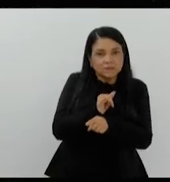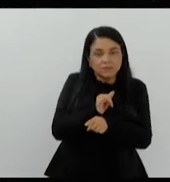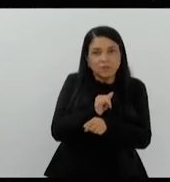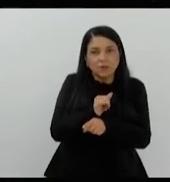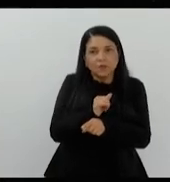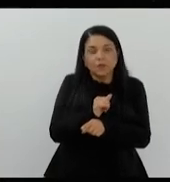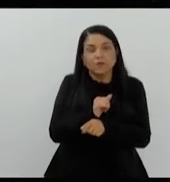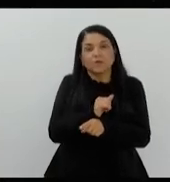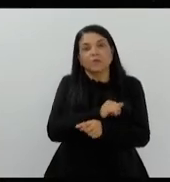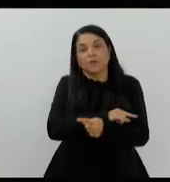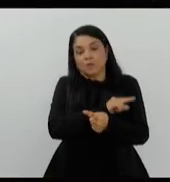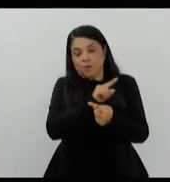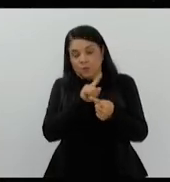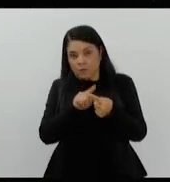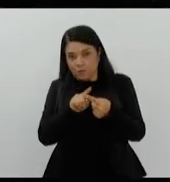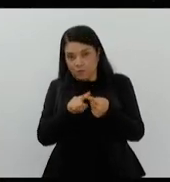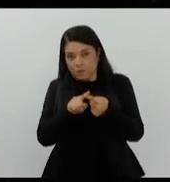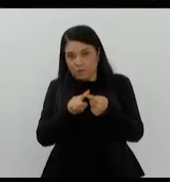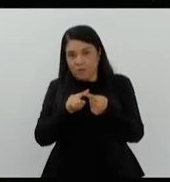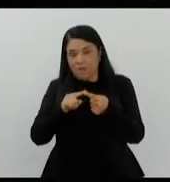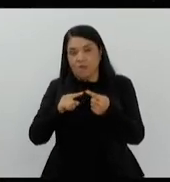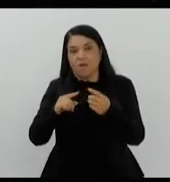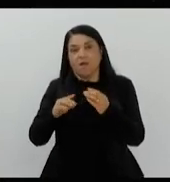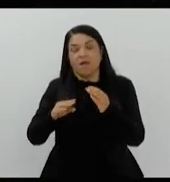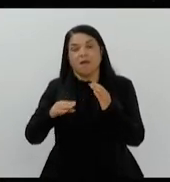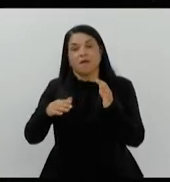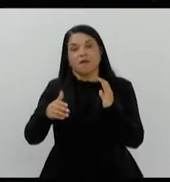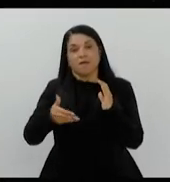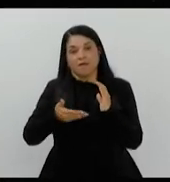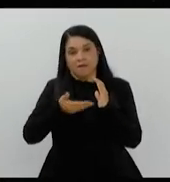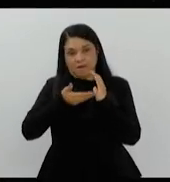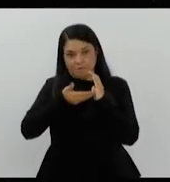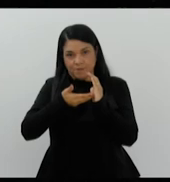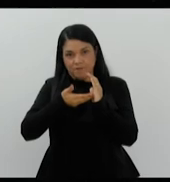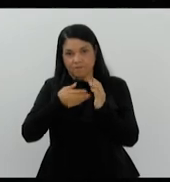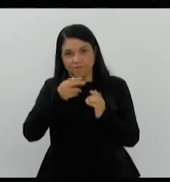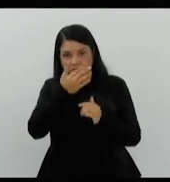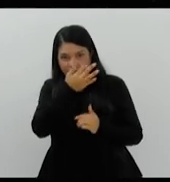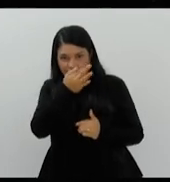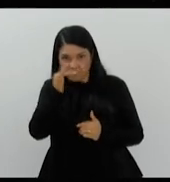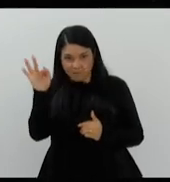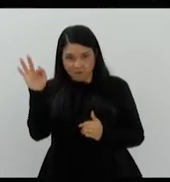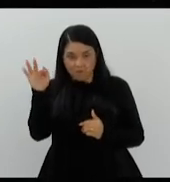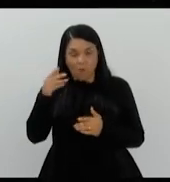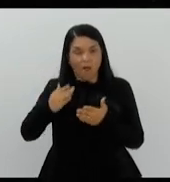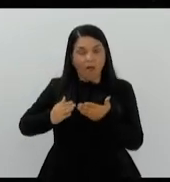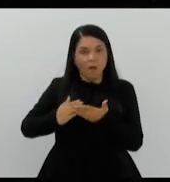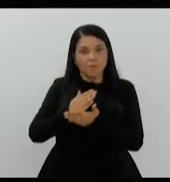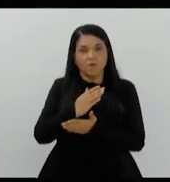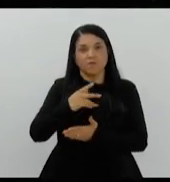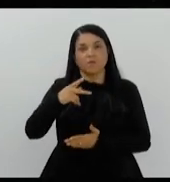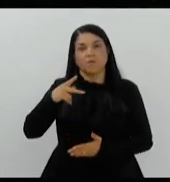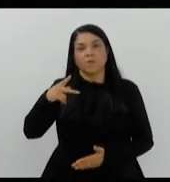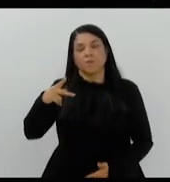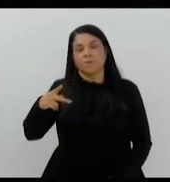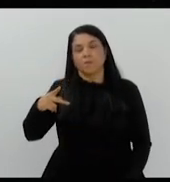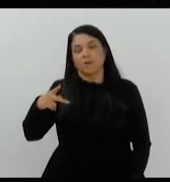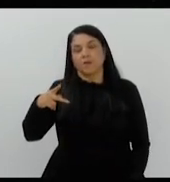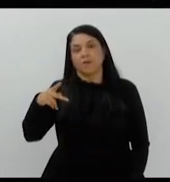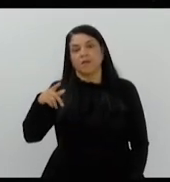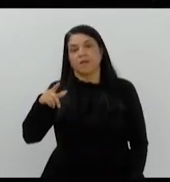que a Câmara Federal aprove o PLC, Projeto de Lei